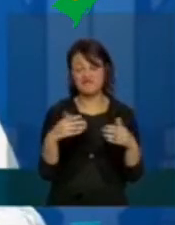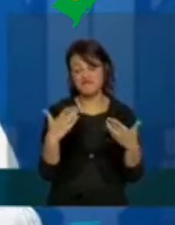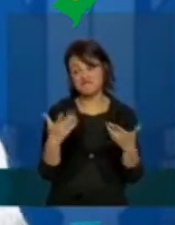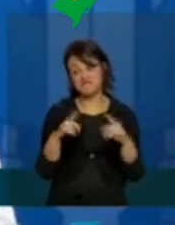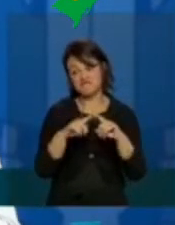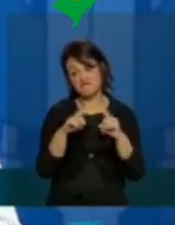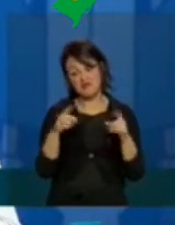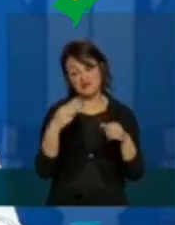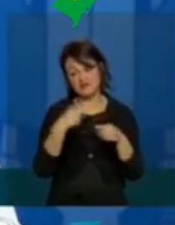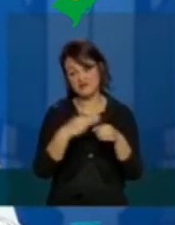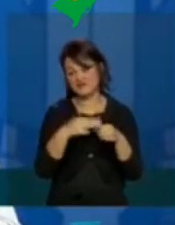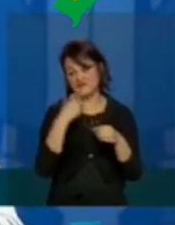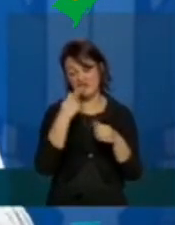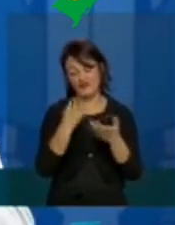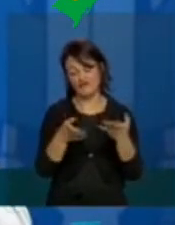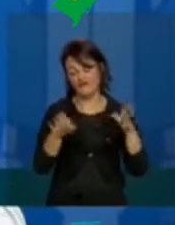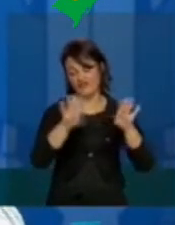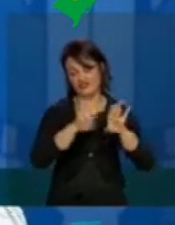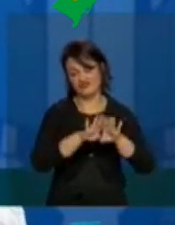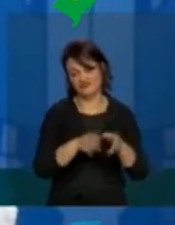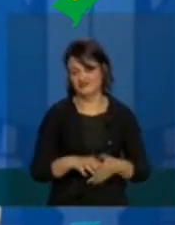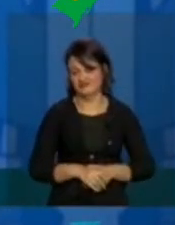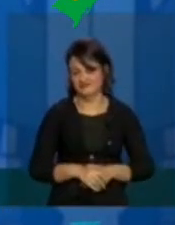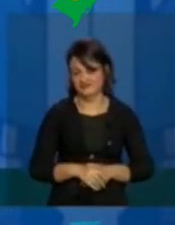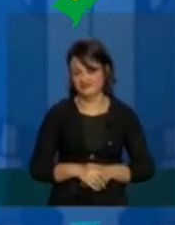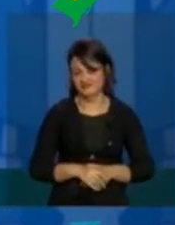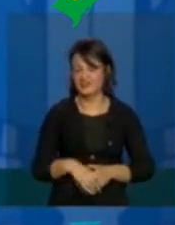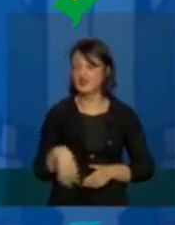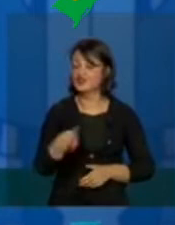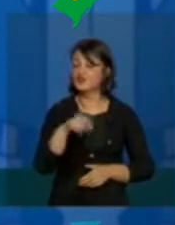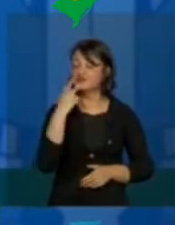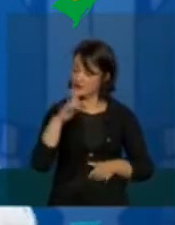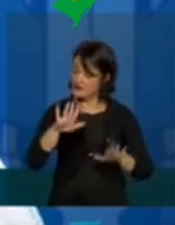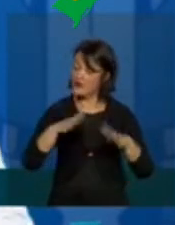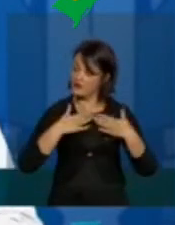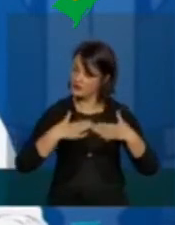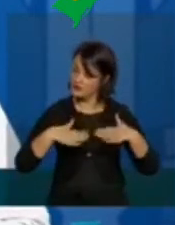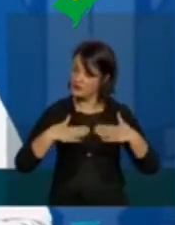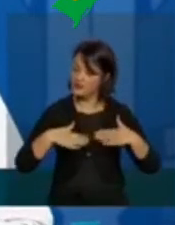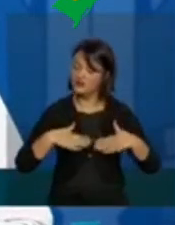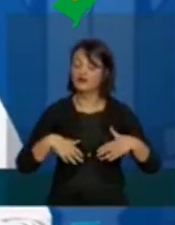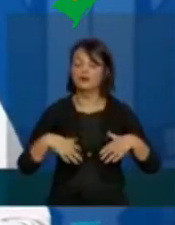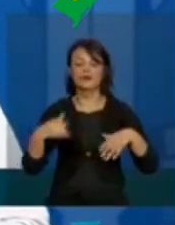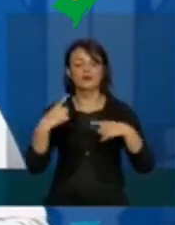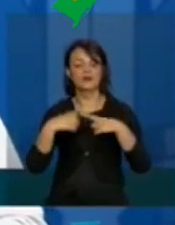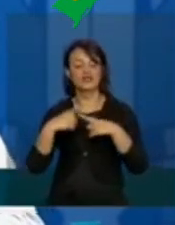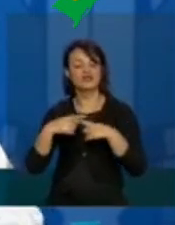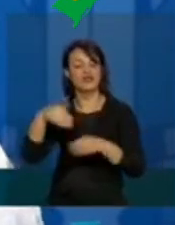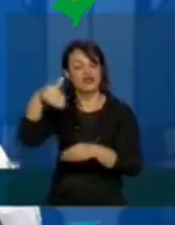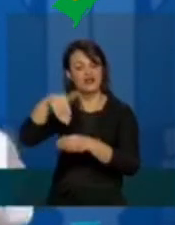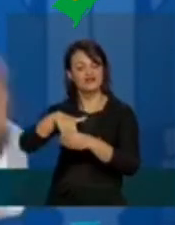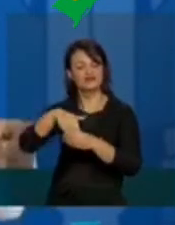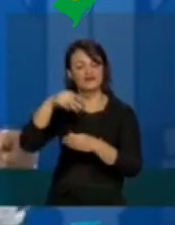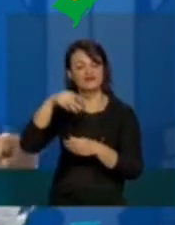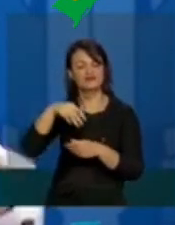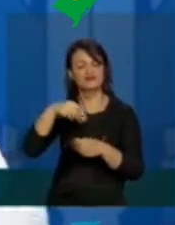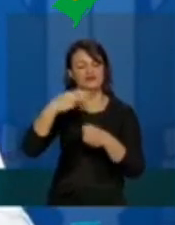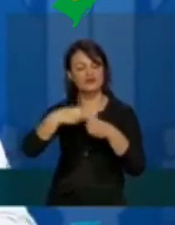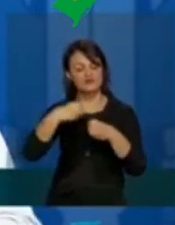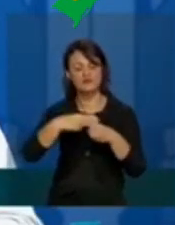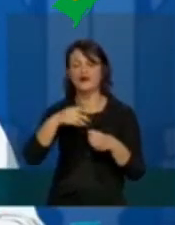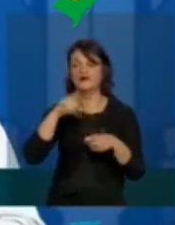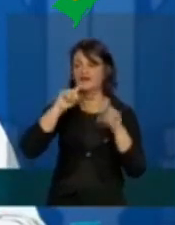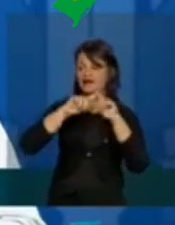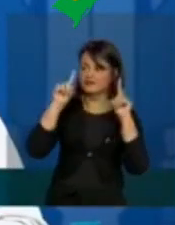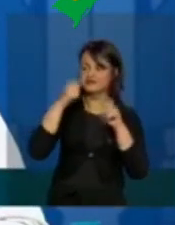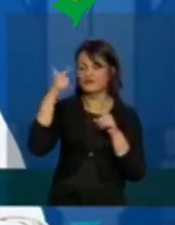decisão lá no município de fechar. Nós estamos dizendo, olha, fique tranquilo, porque tem eleição municipal, tem um que queixa,